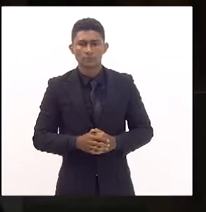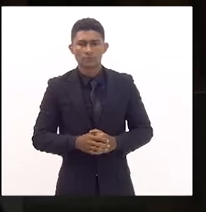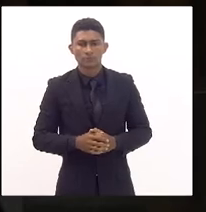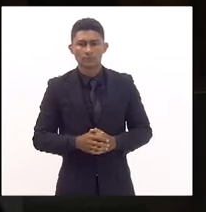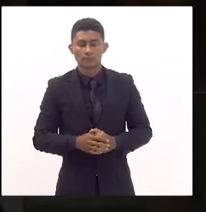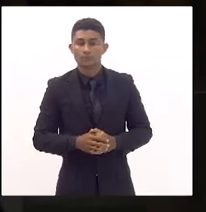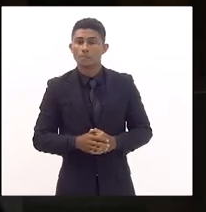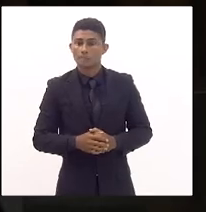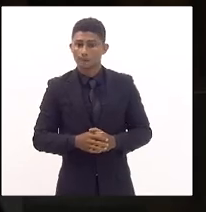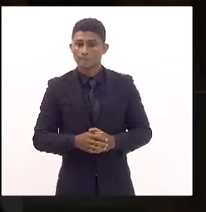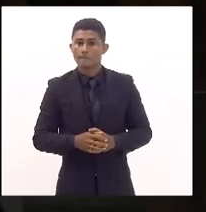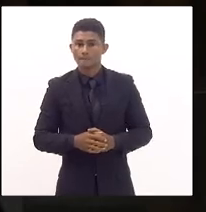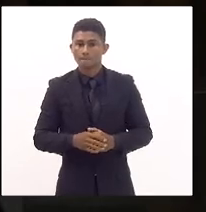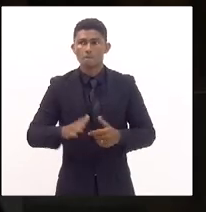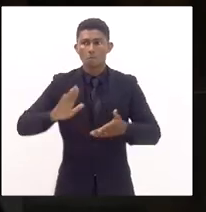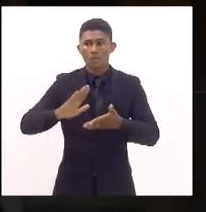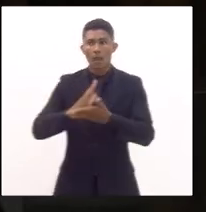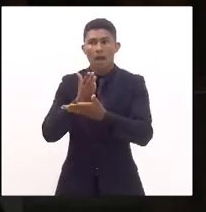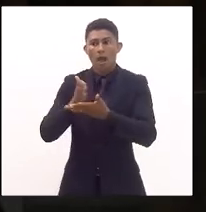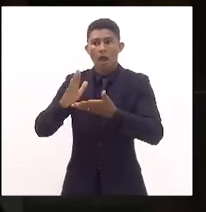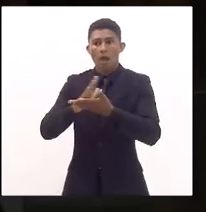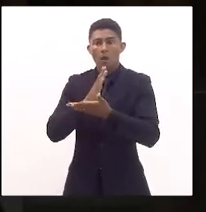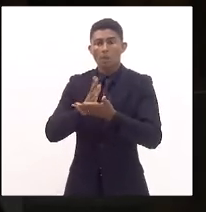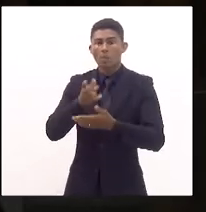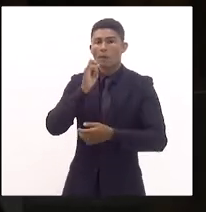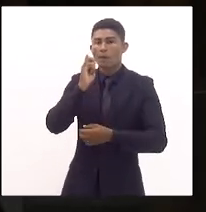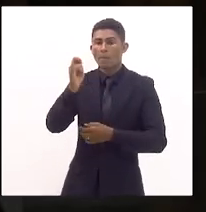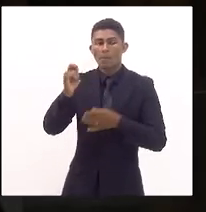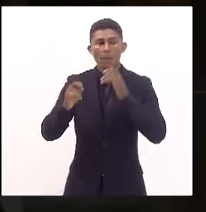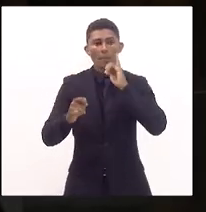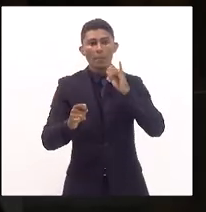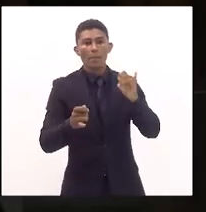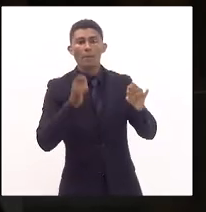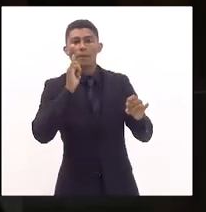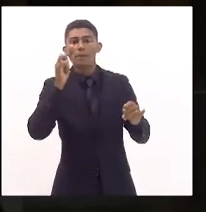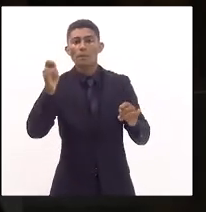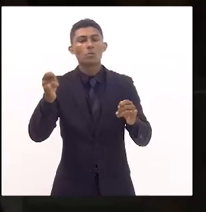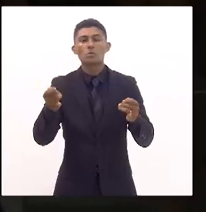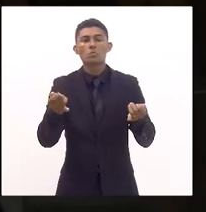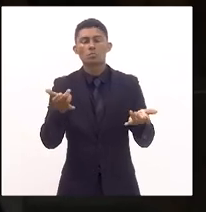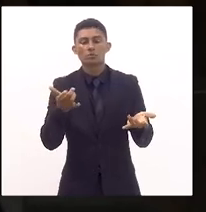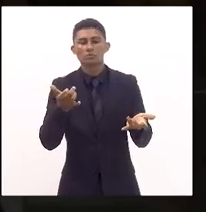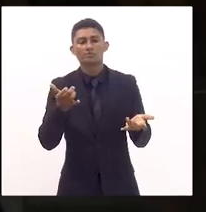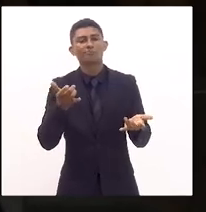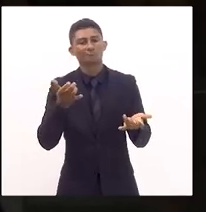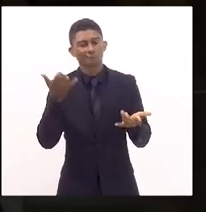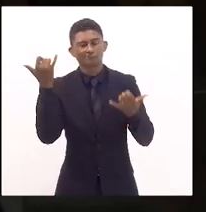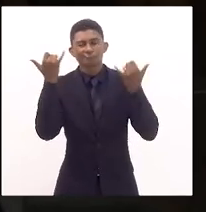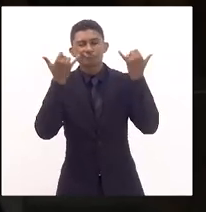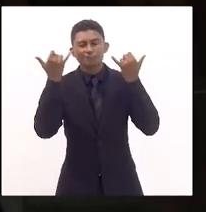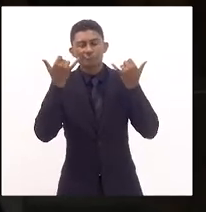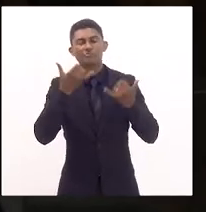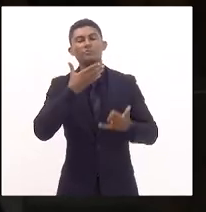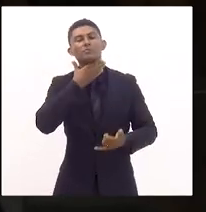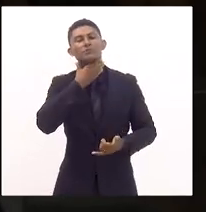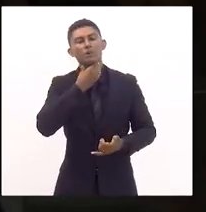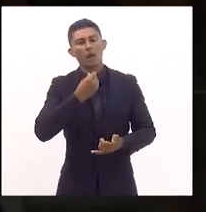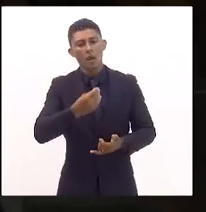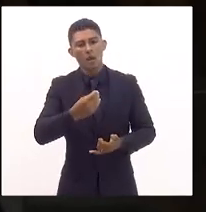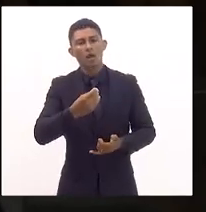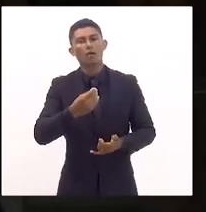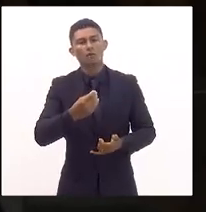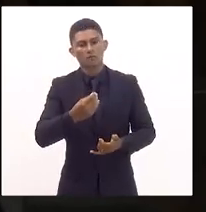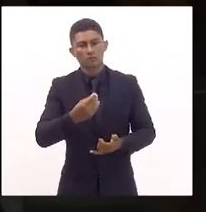as narrativas e as fake news que permeiam, né,